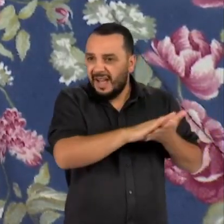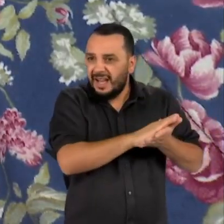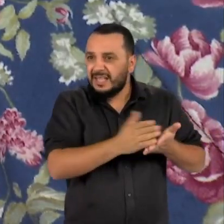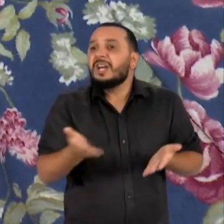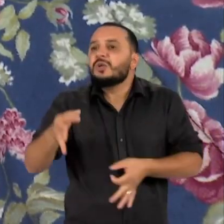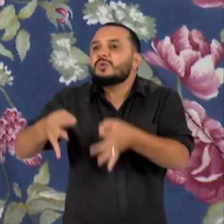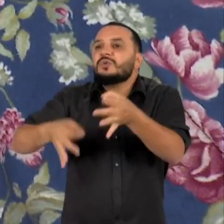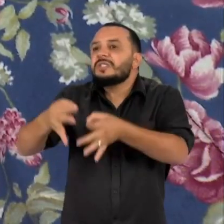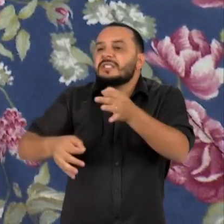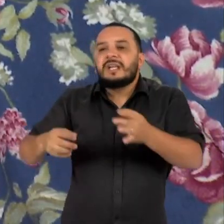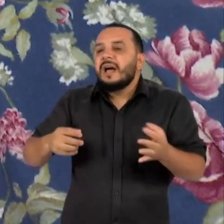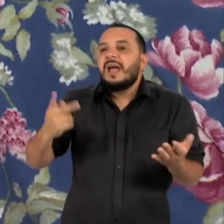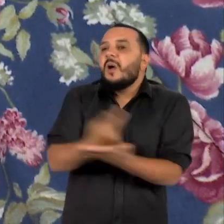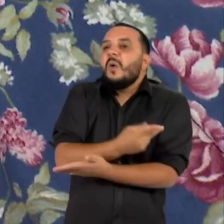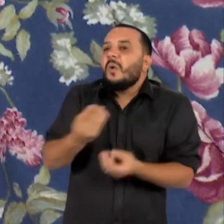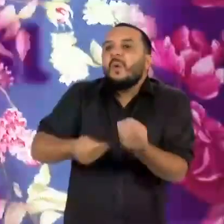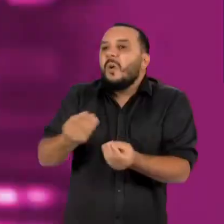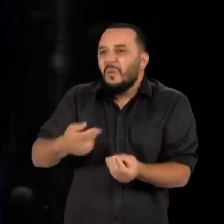nada